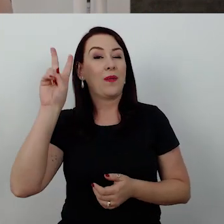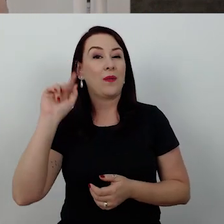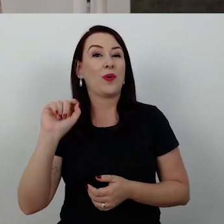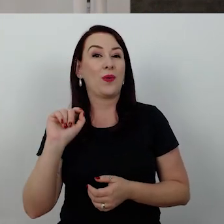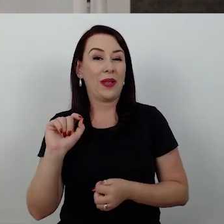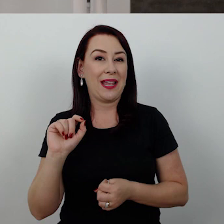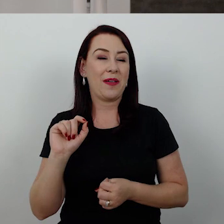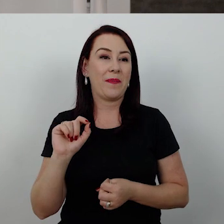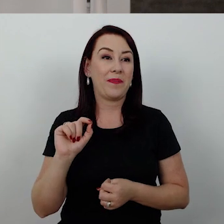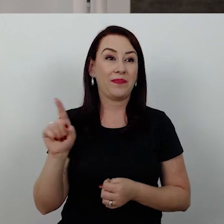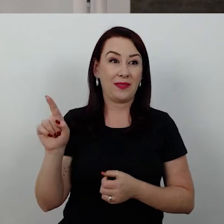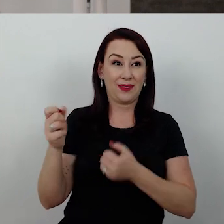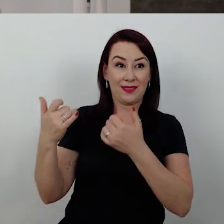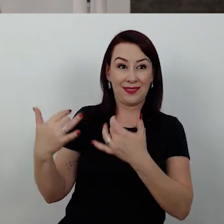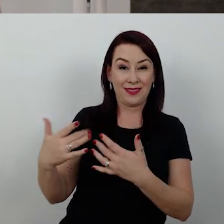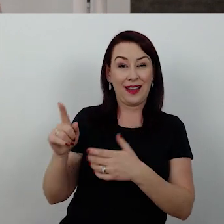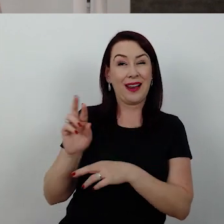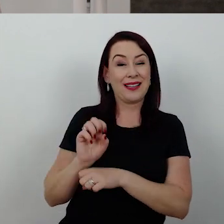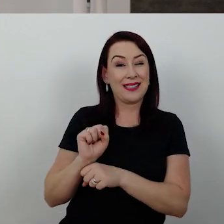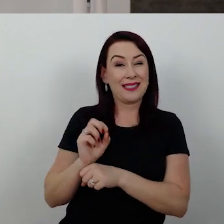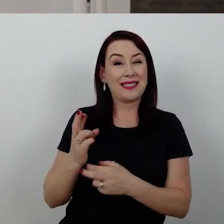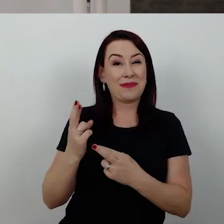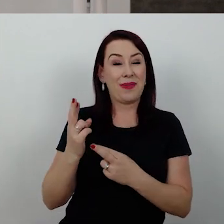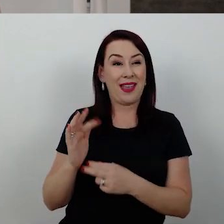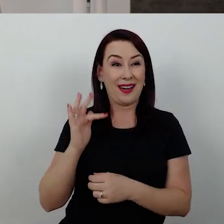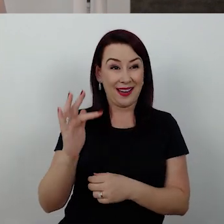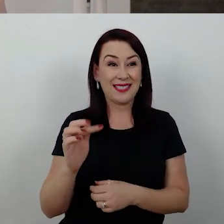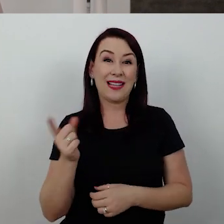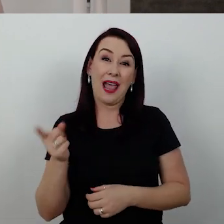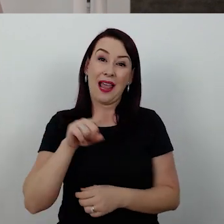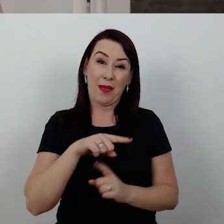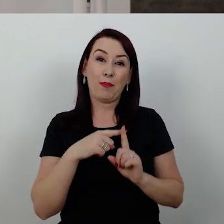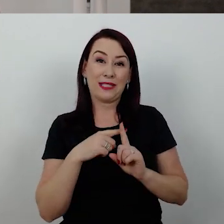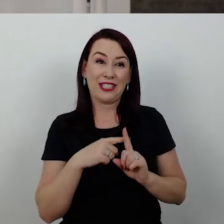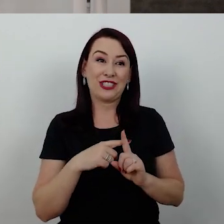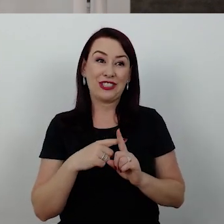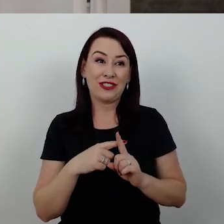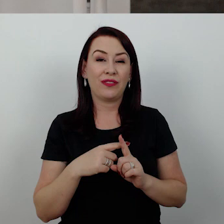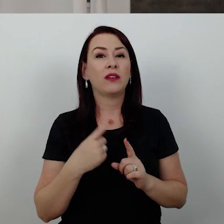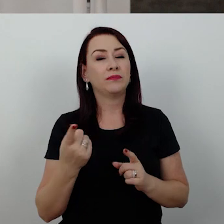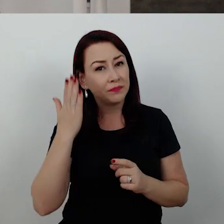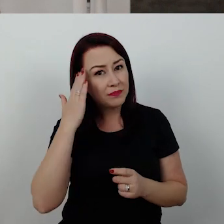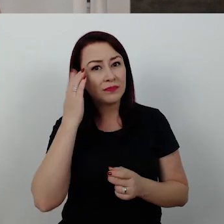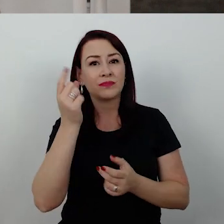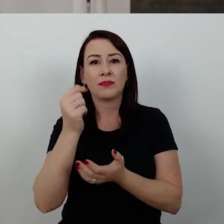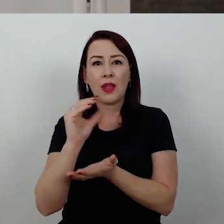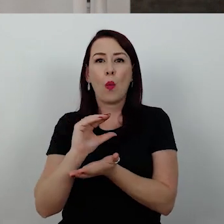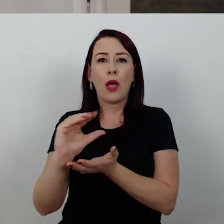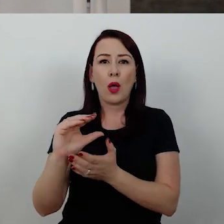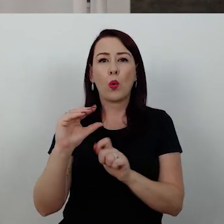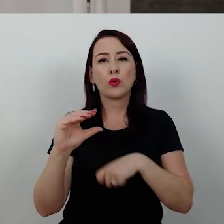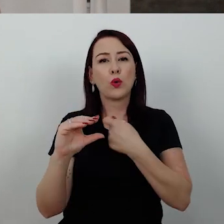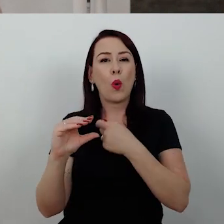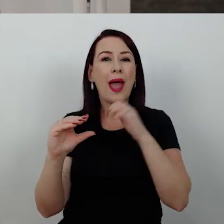né? Enfim, ela tem muito mais esperança do que eu, apesar de eu ser positiva. Mas, assim, é um recurso emergencial,